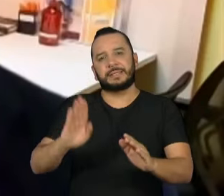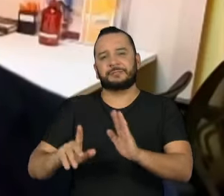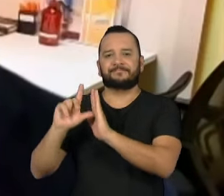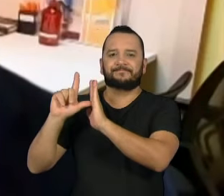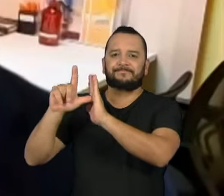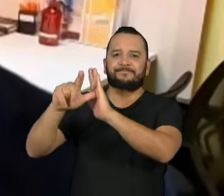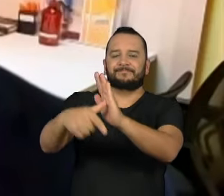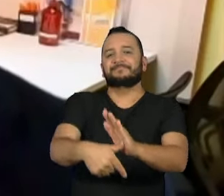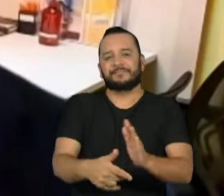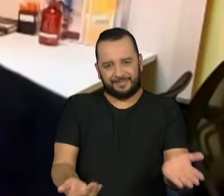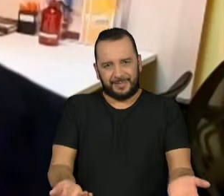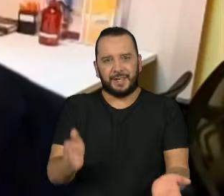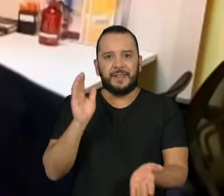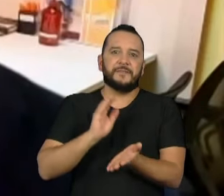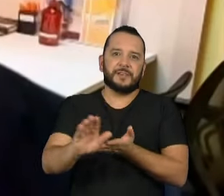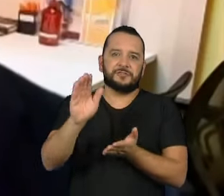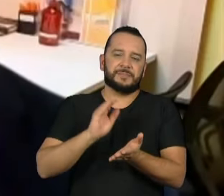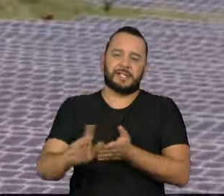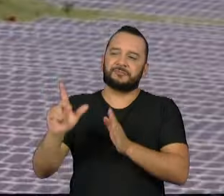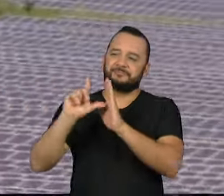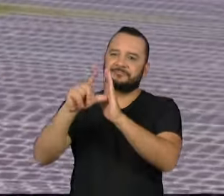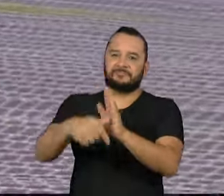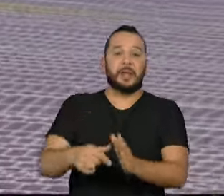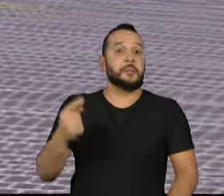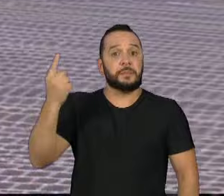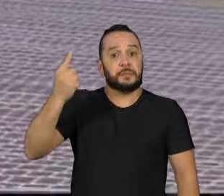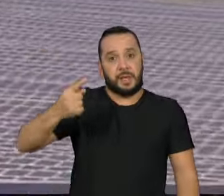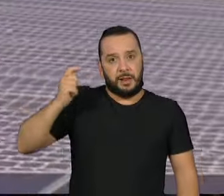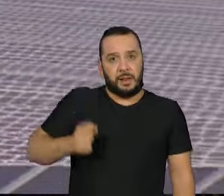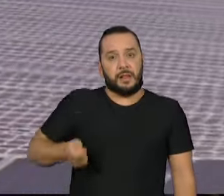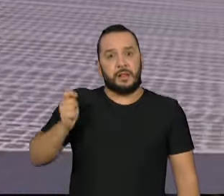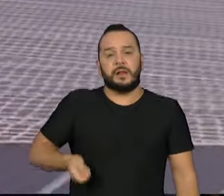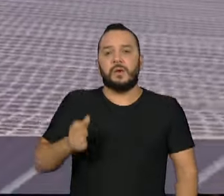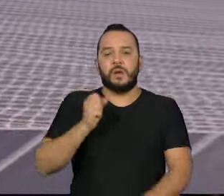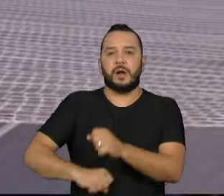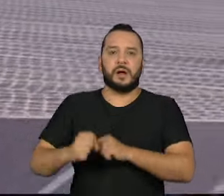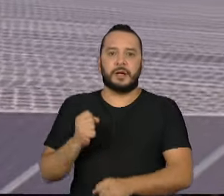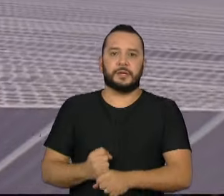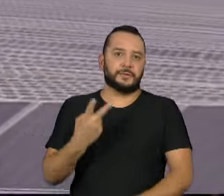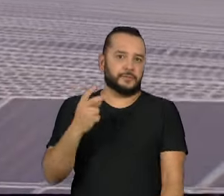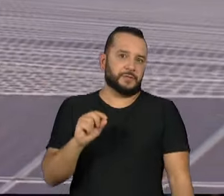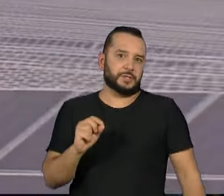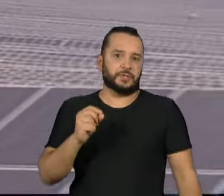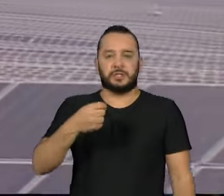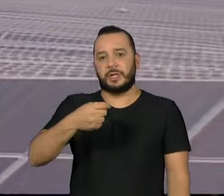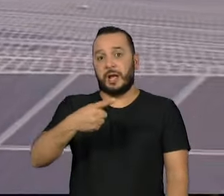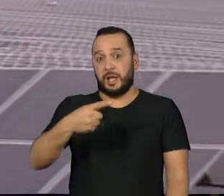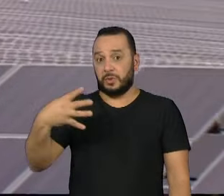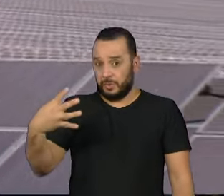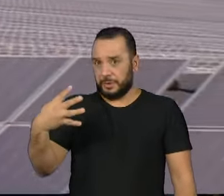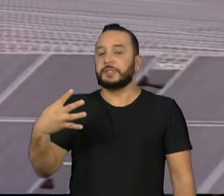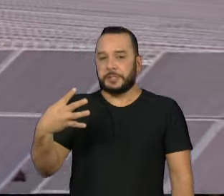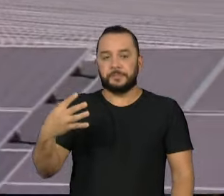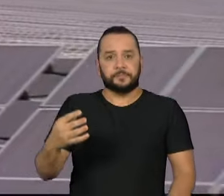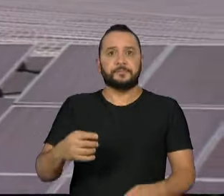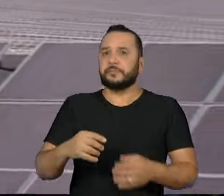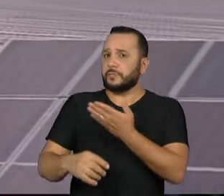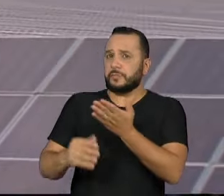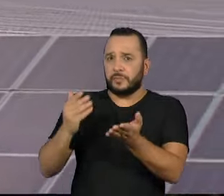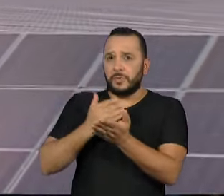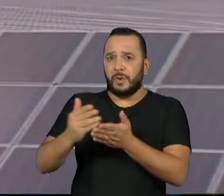nessa fonte. O primeiro leilão feito pelo governo federal foi só em 2014. As primeiras grandes usinas de energia